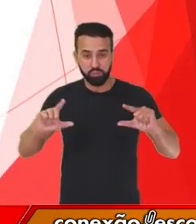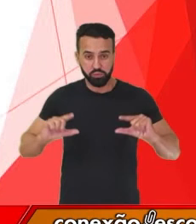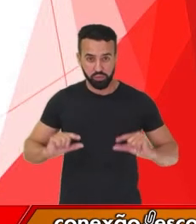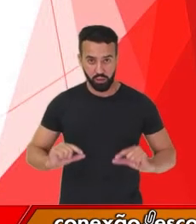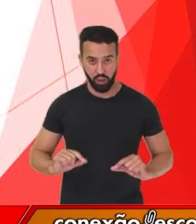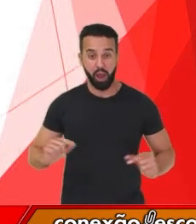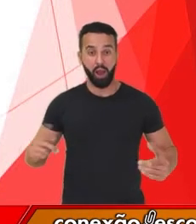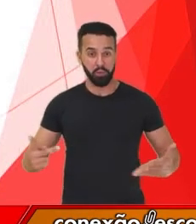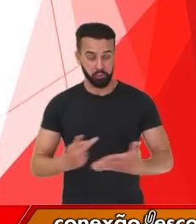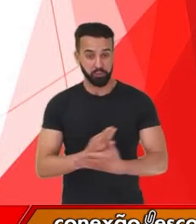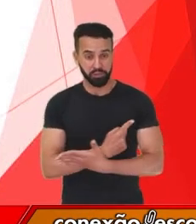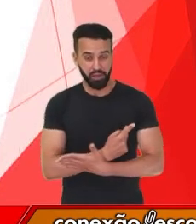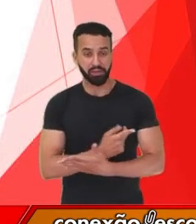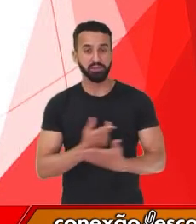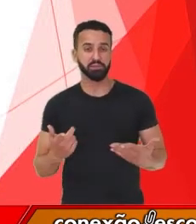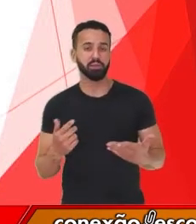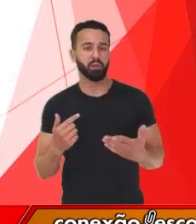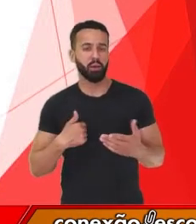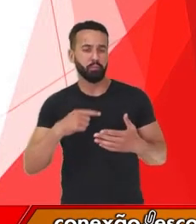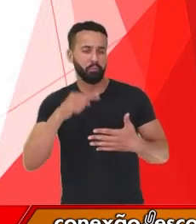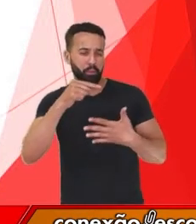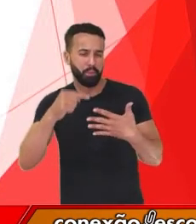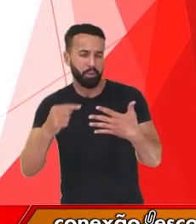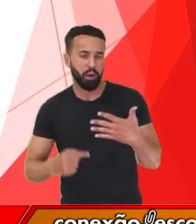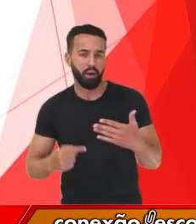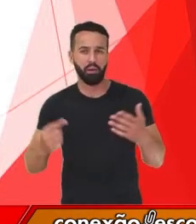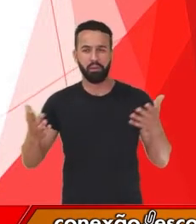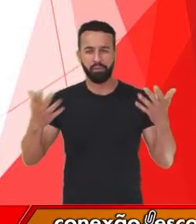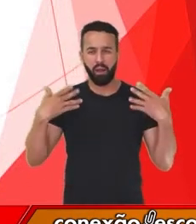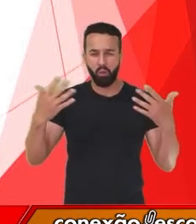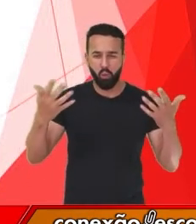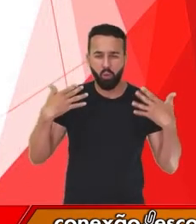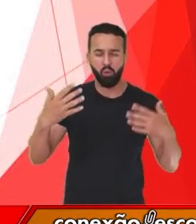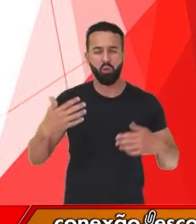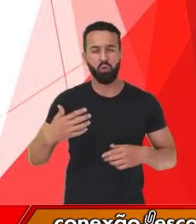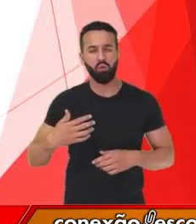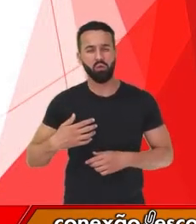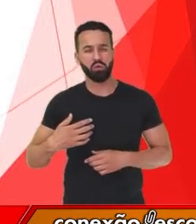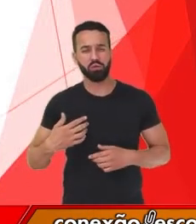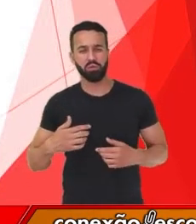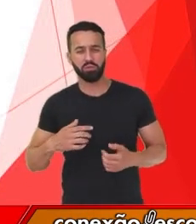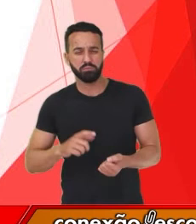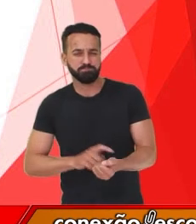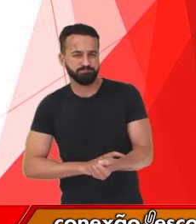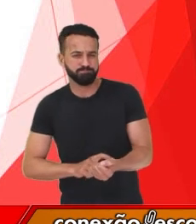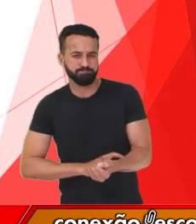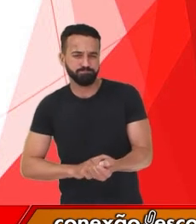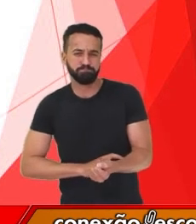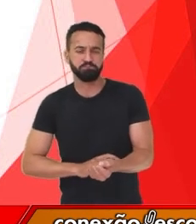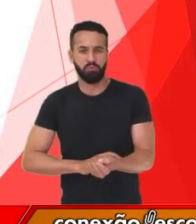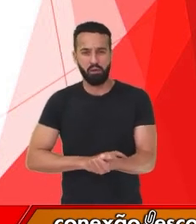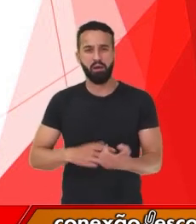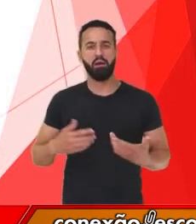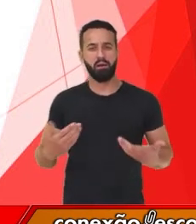físicos, como calor, em alguns casos irritabilidade, ok? E esses